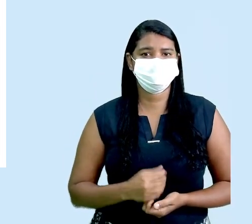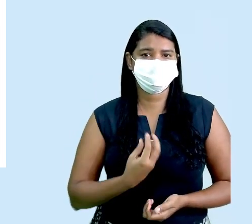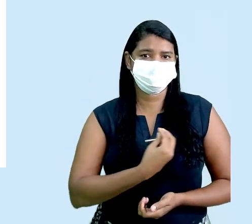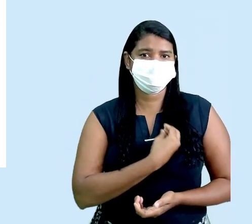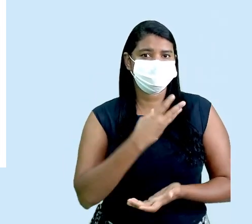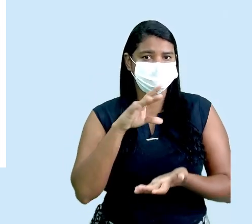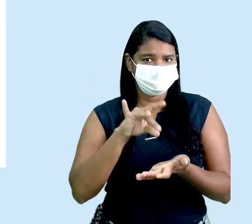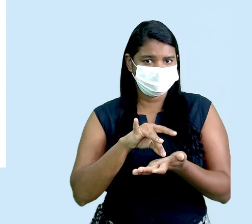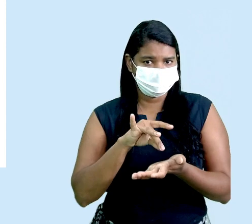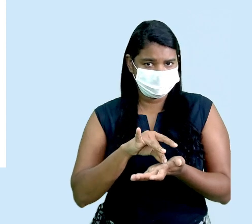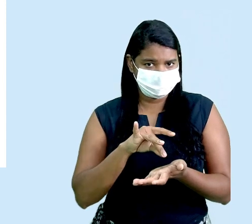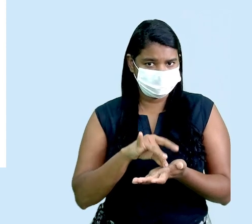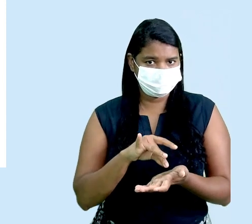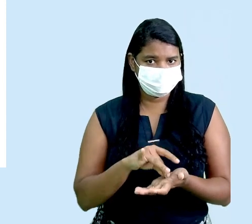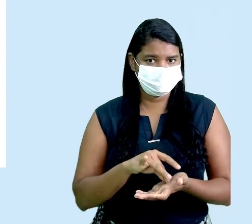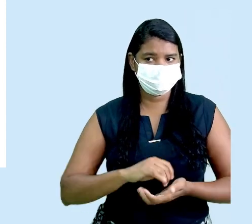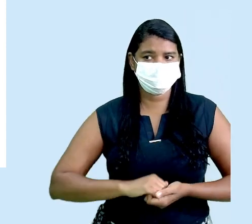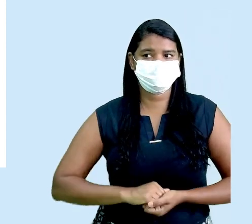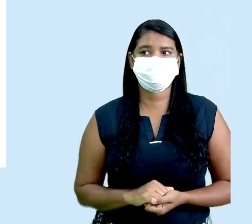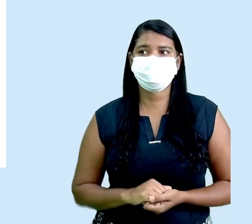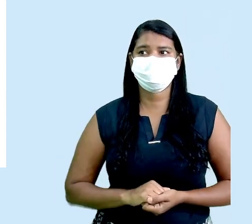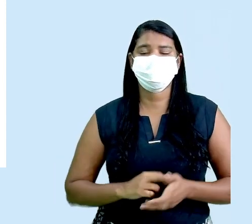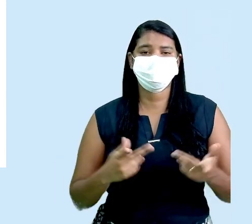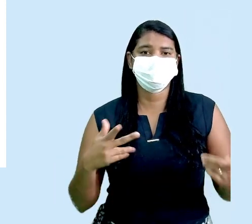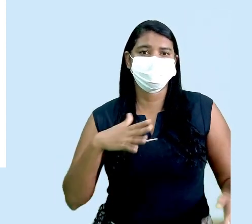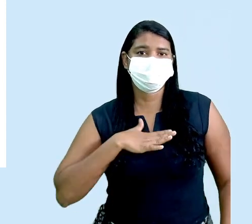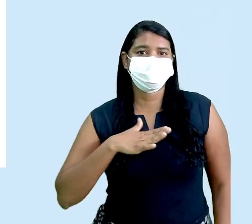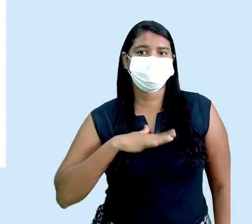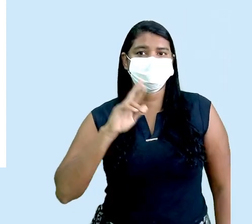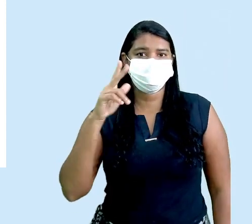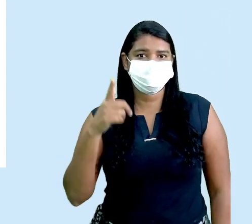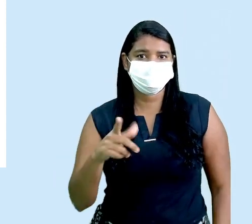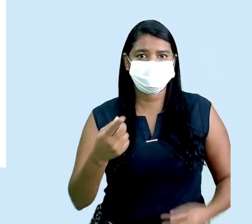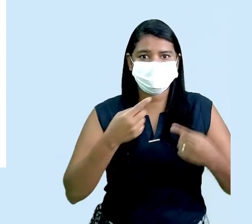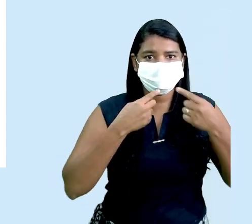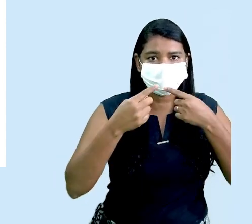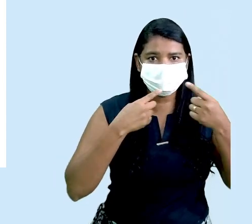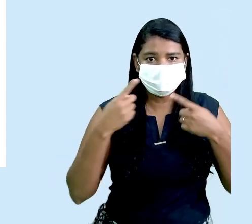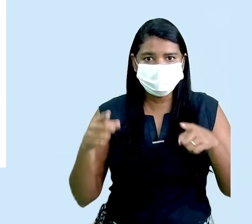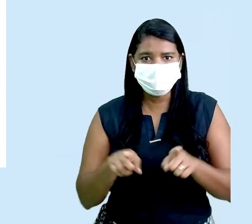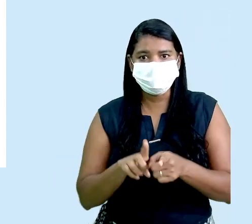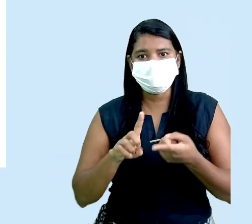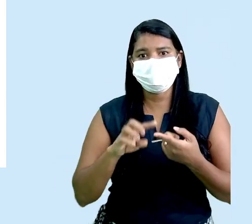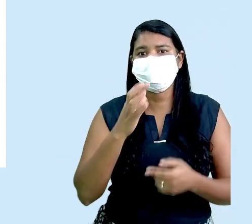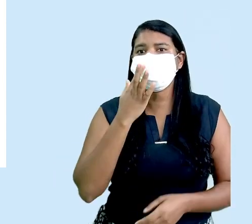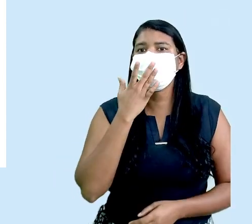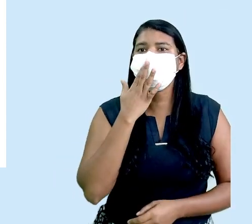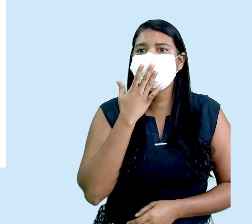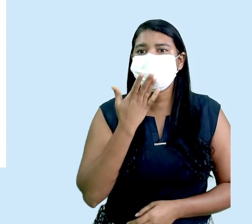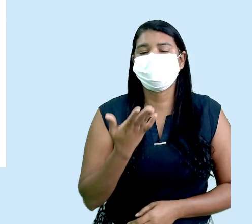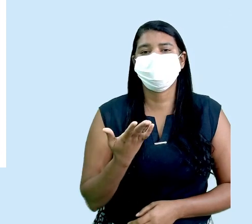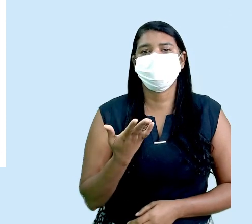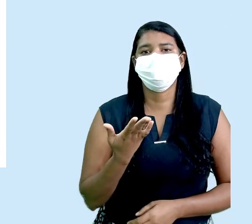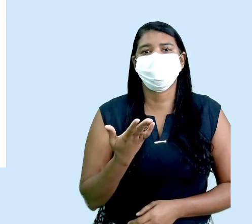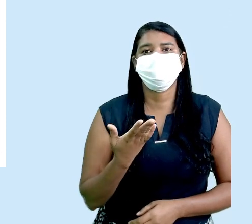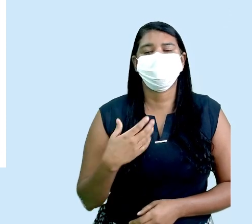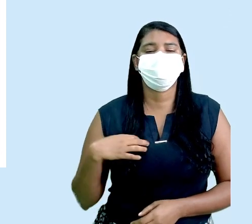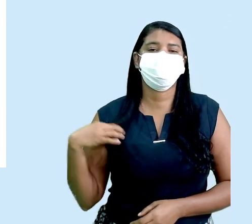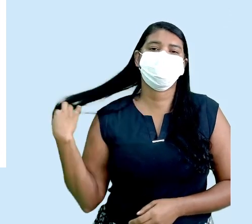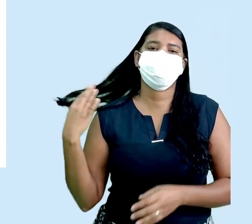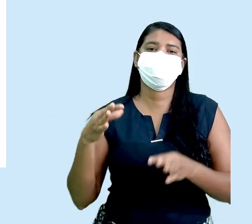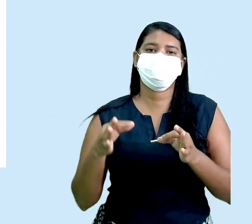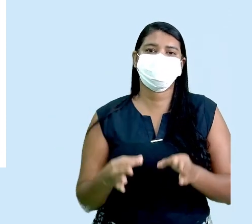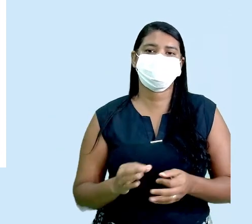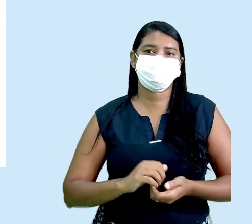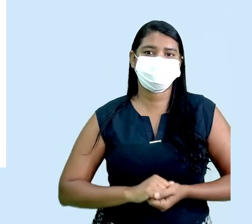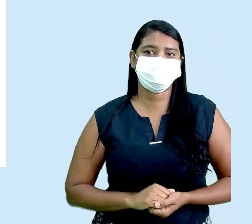real, né? Claro, alguns gostam, outros não, a gente pode discutir essa questão das cores, se esse é um ambiente ergonomicamente correto, se